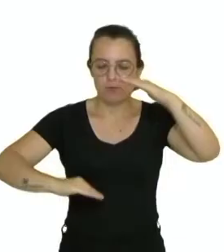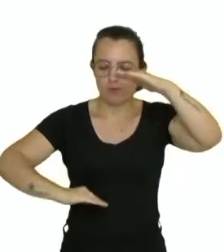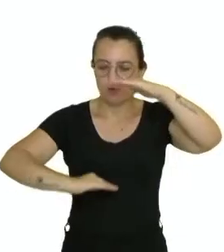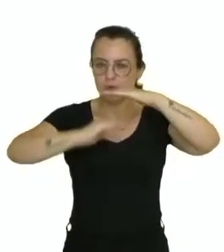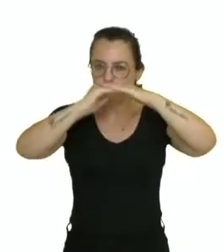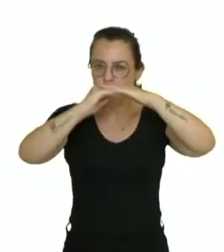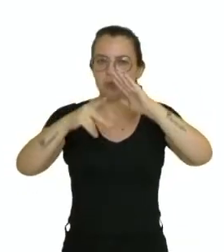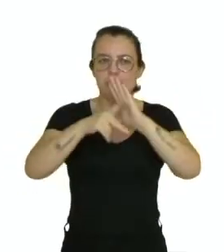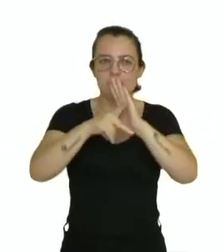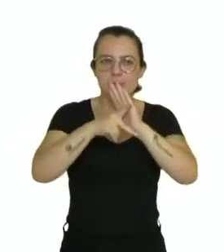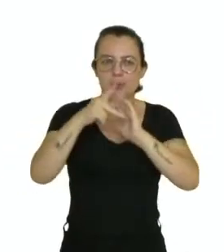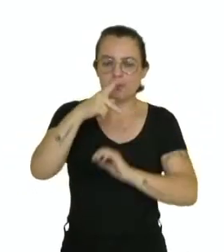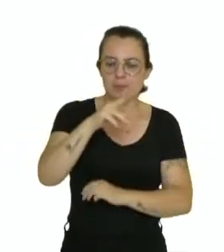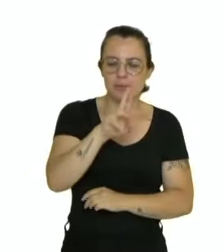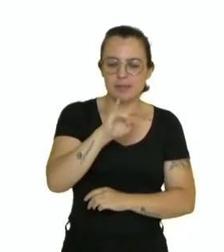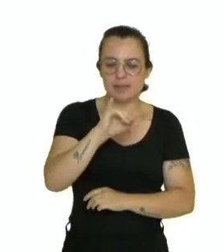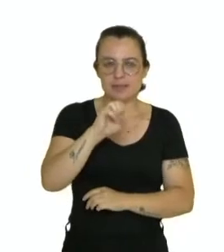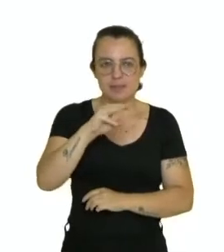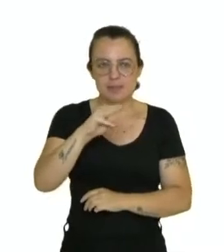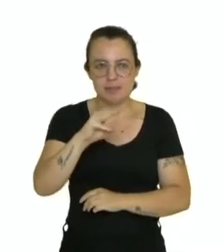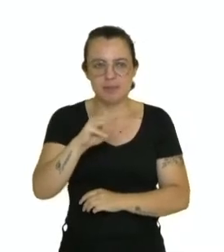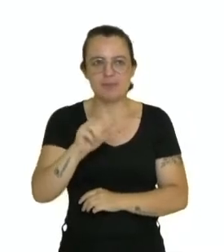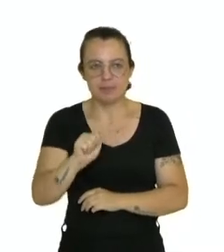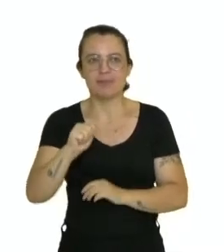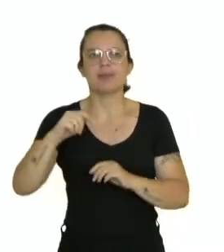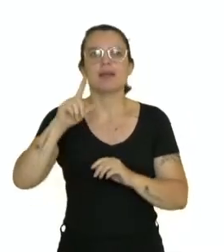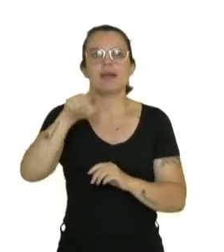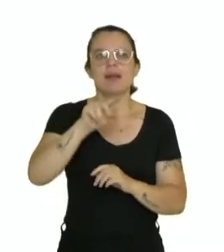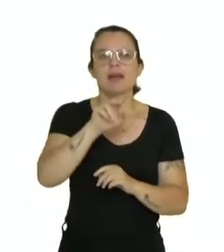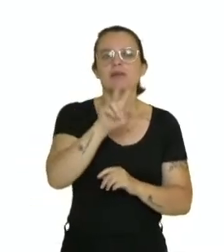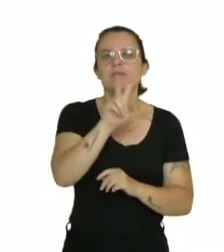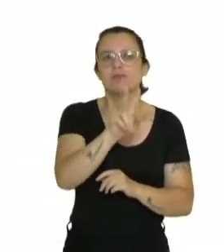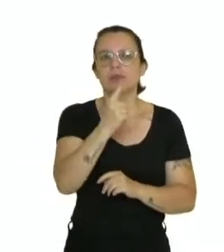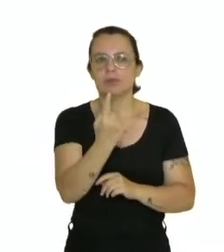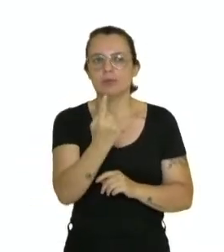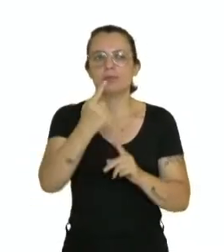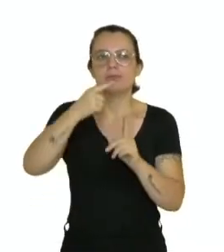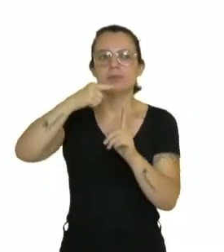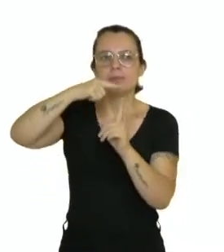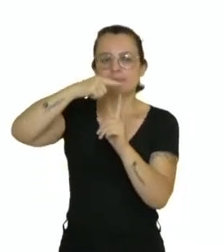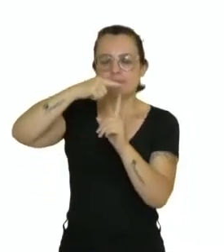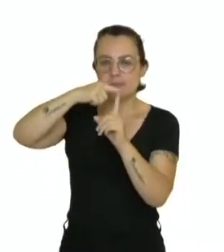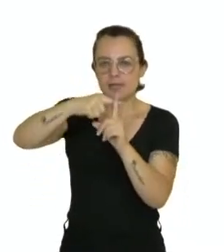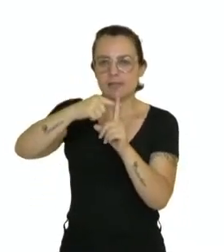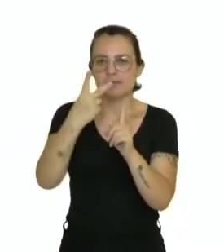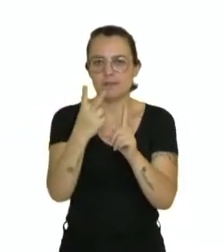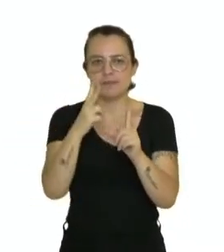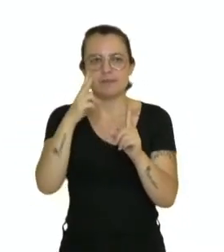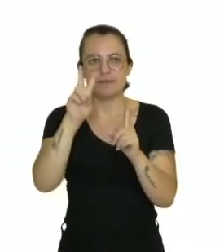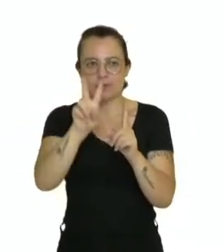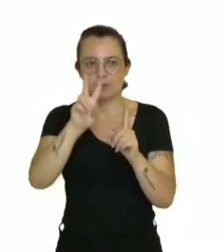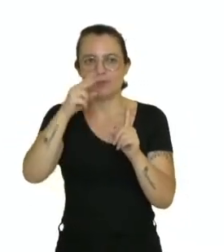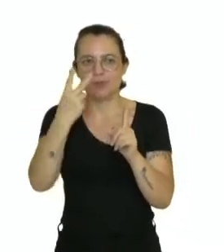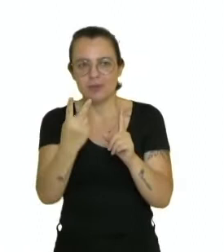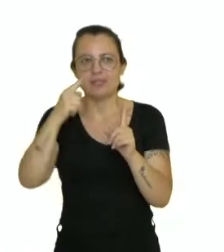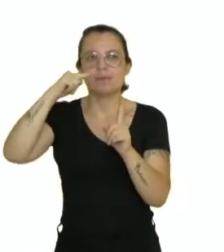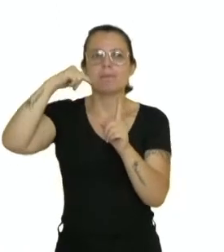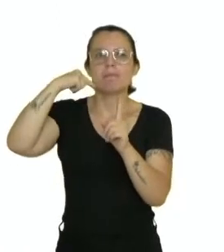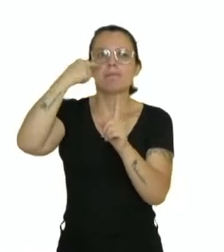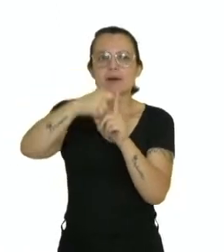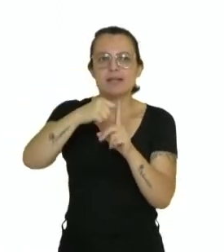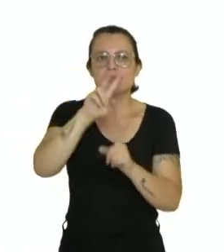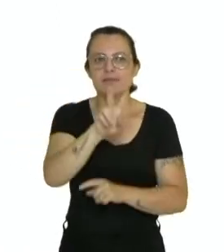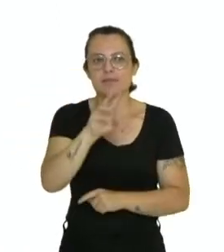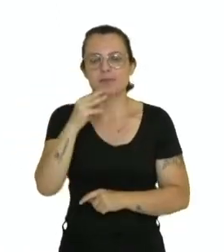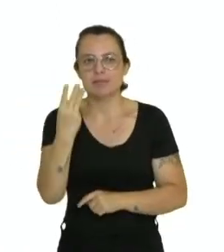a somatória do primeiro volume, da primeira peça triangular, prisma do nossa pirâmide, a